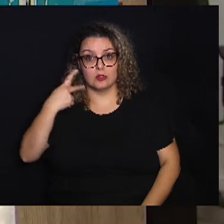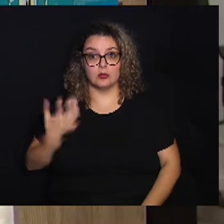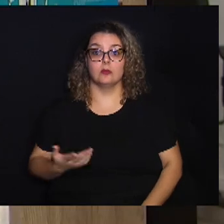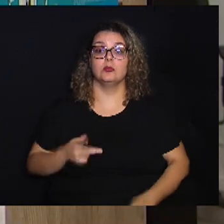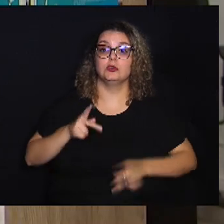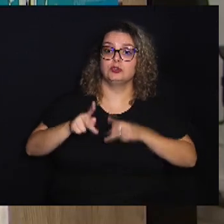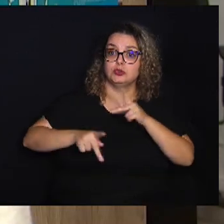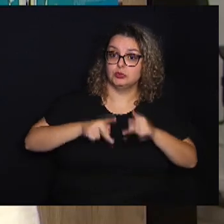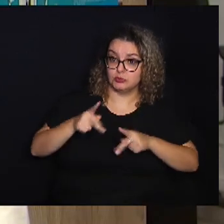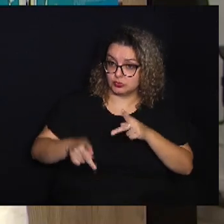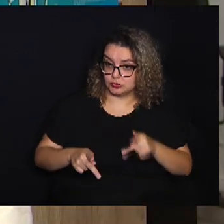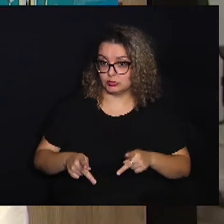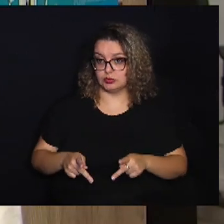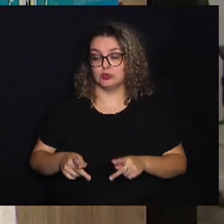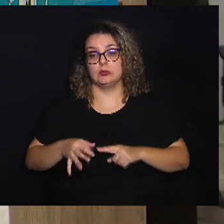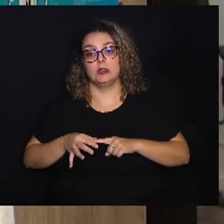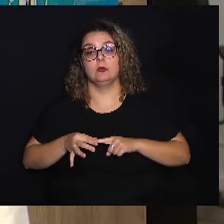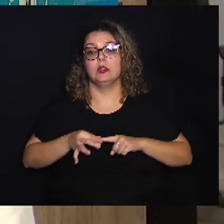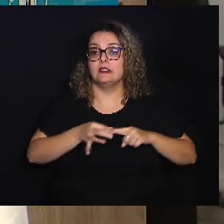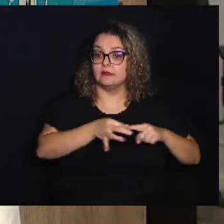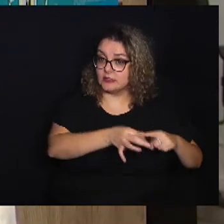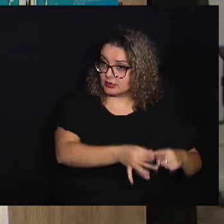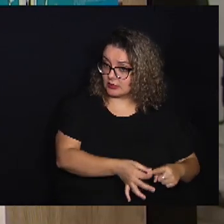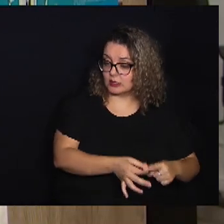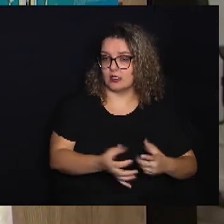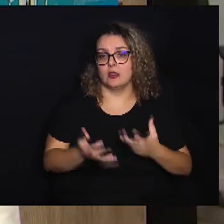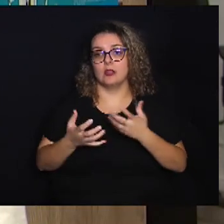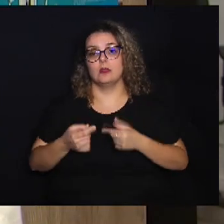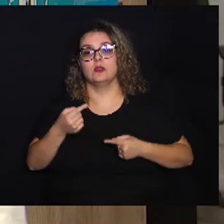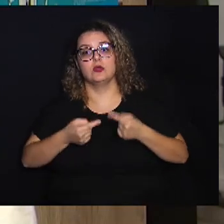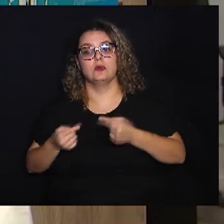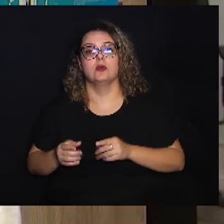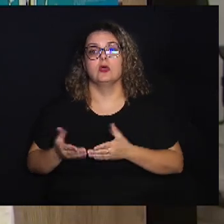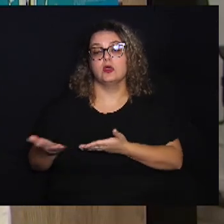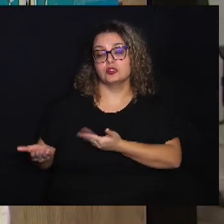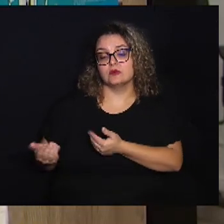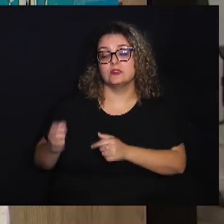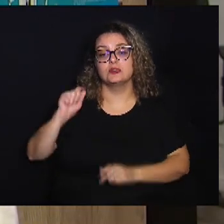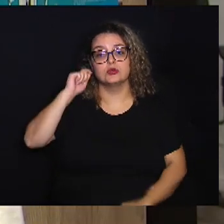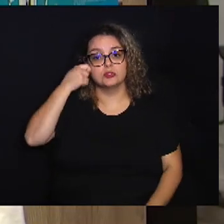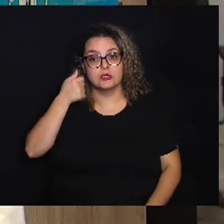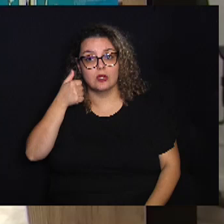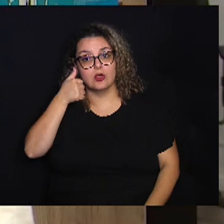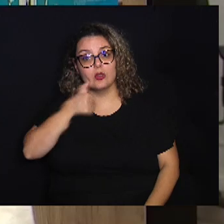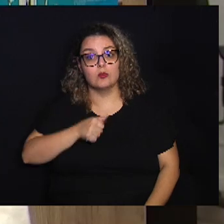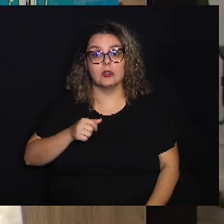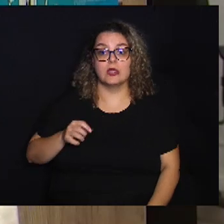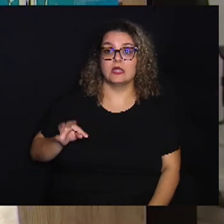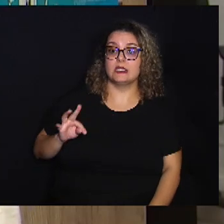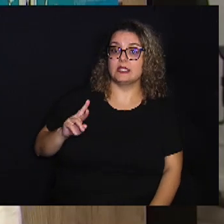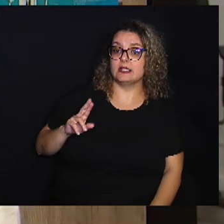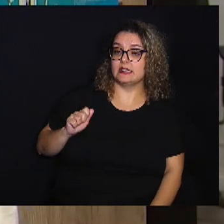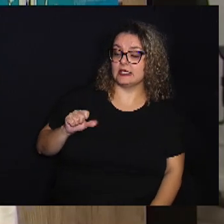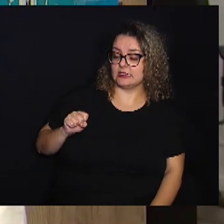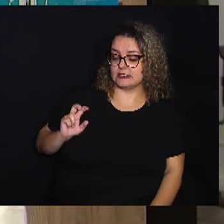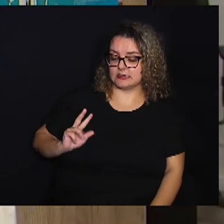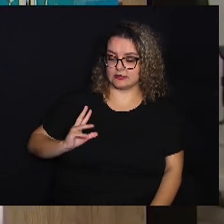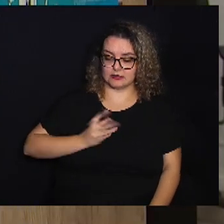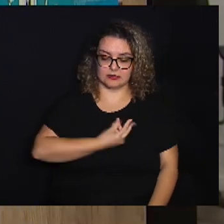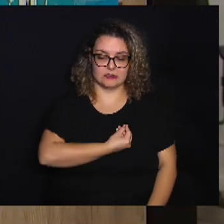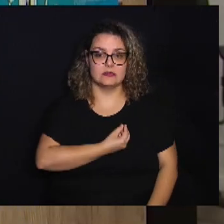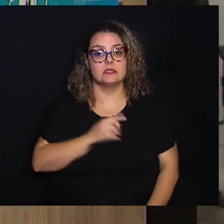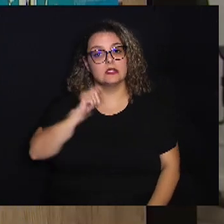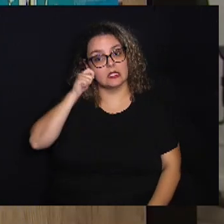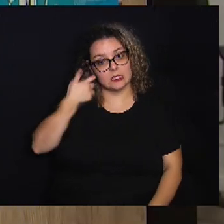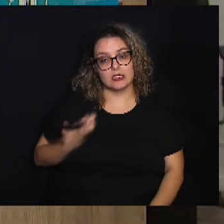população da periferia. A gente quer poder discutir com a juventude negra, com mulheres trans negras, a gente quer poder pegar,